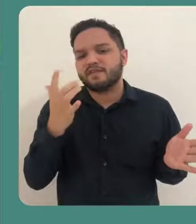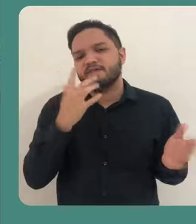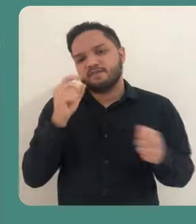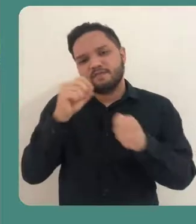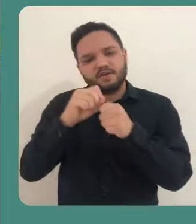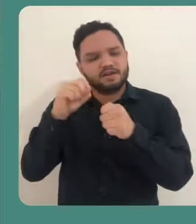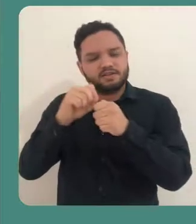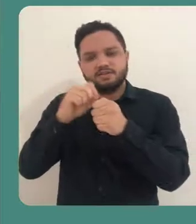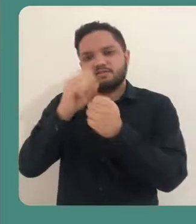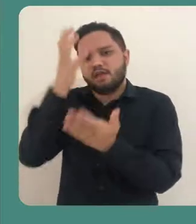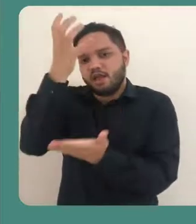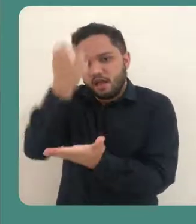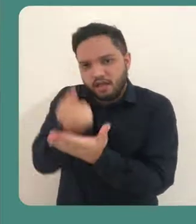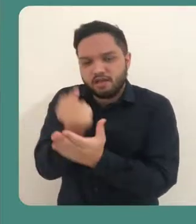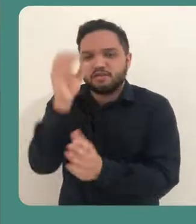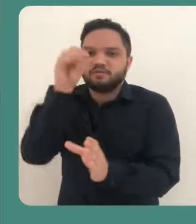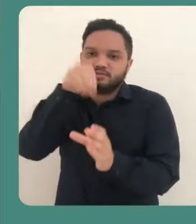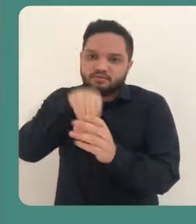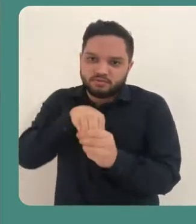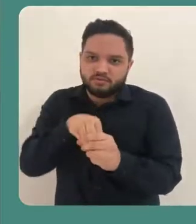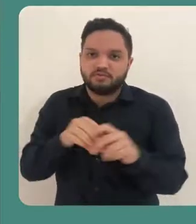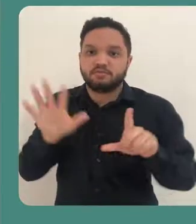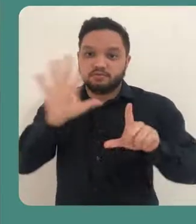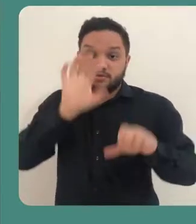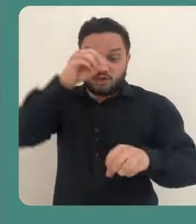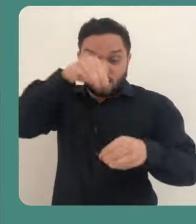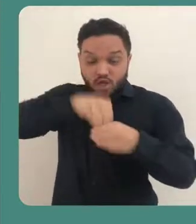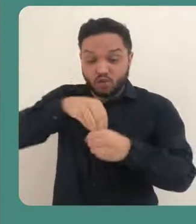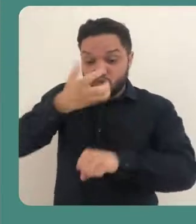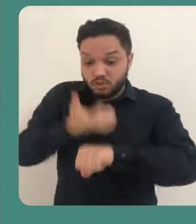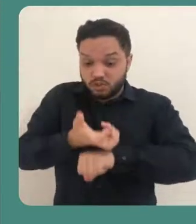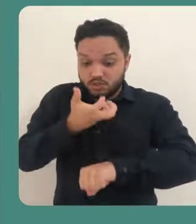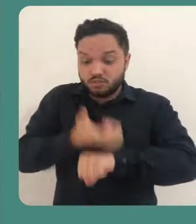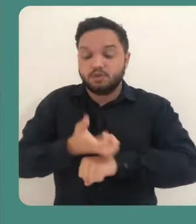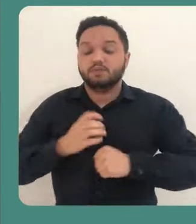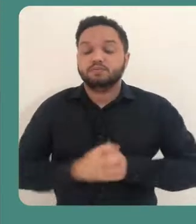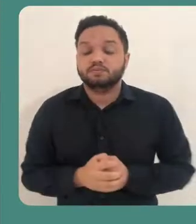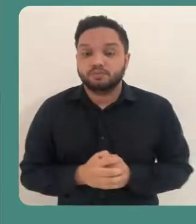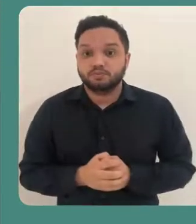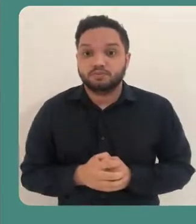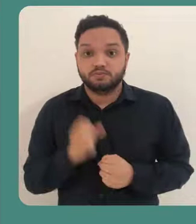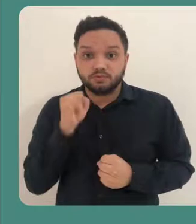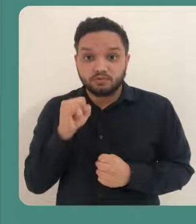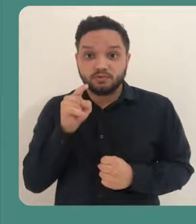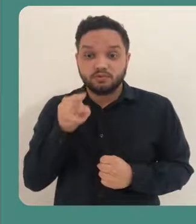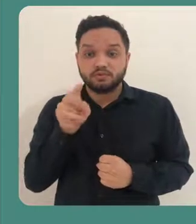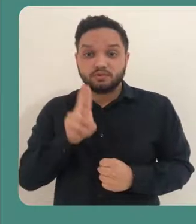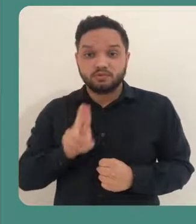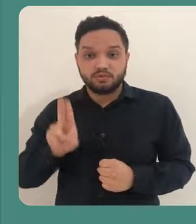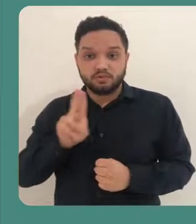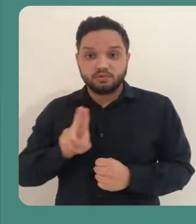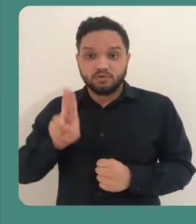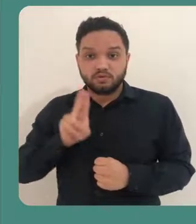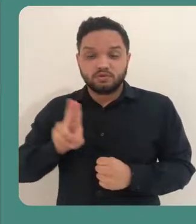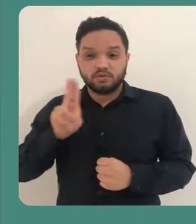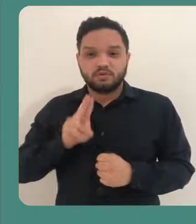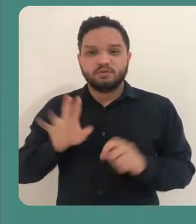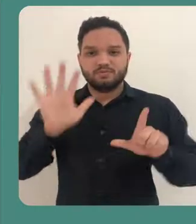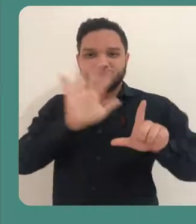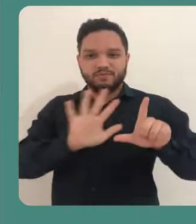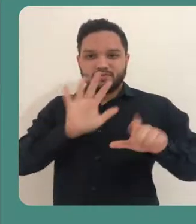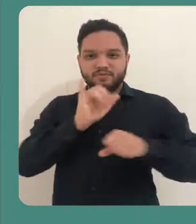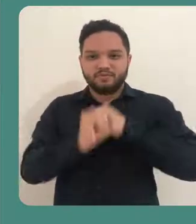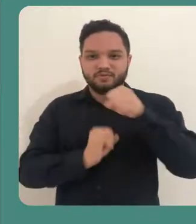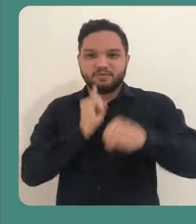desse recurso no espaço da sua disciplina caso você esteja utilizando um ambiente